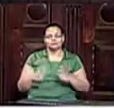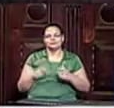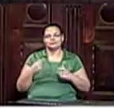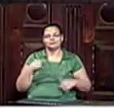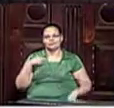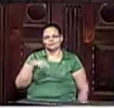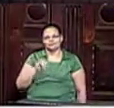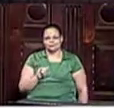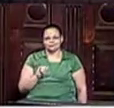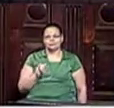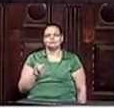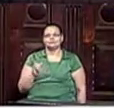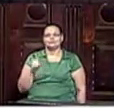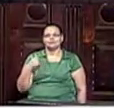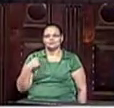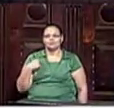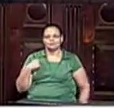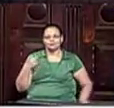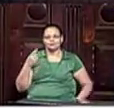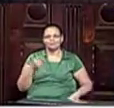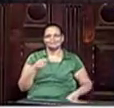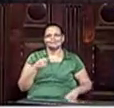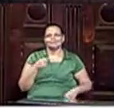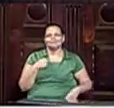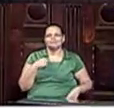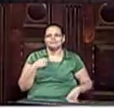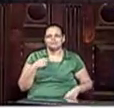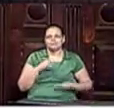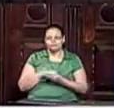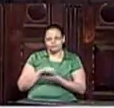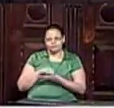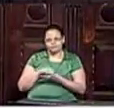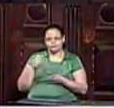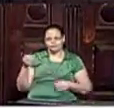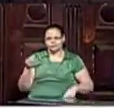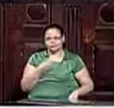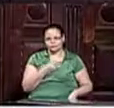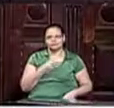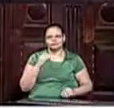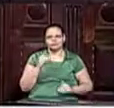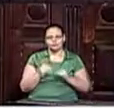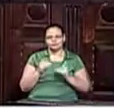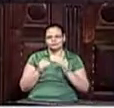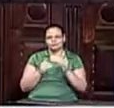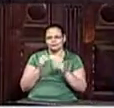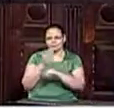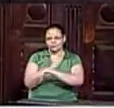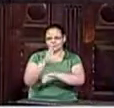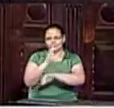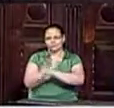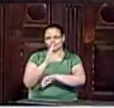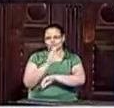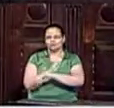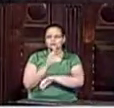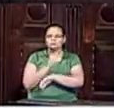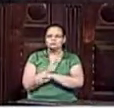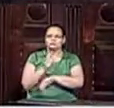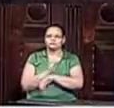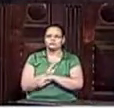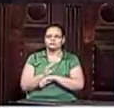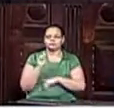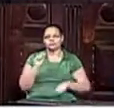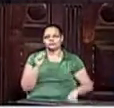a Central de Regulação irá promover uma nova etapa de treinamento para